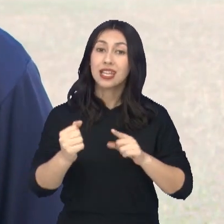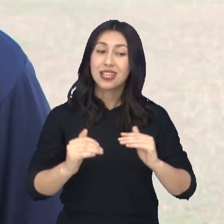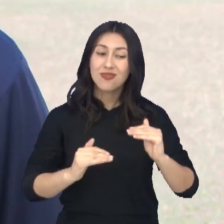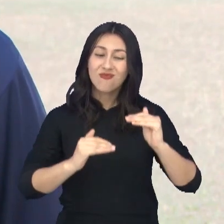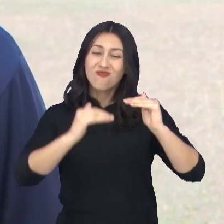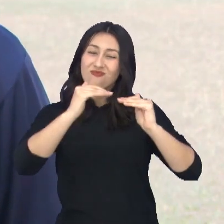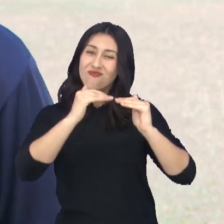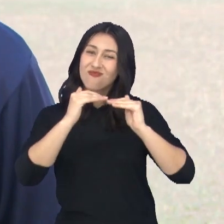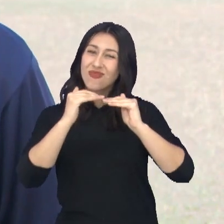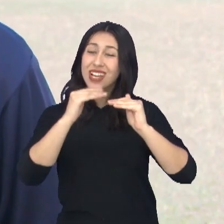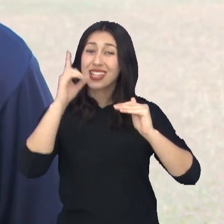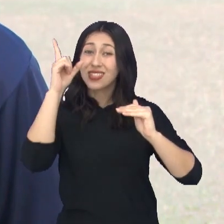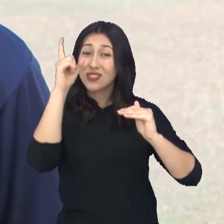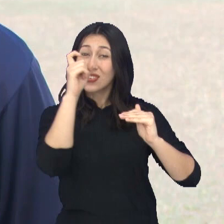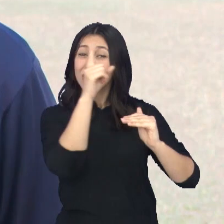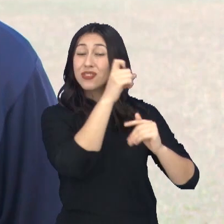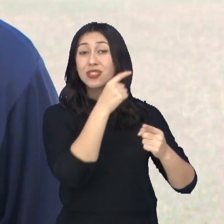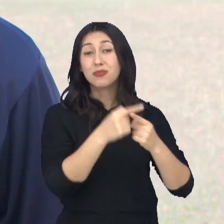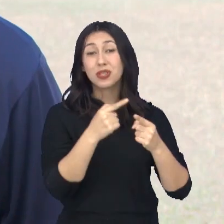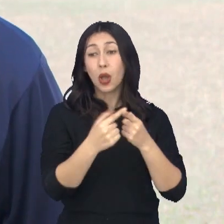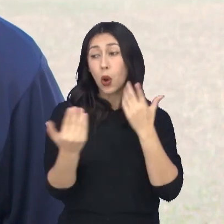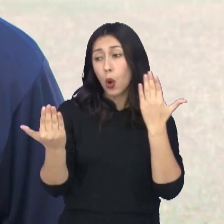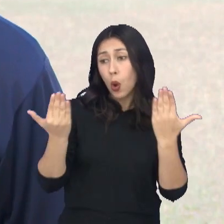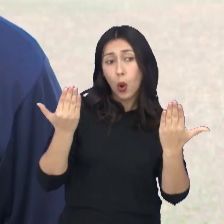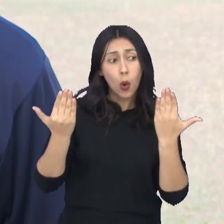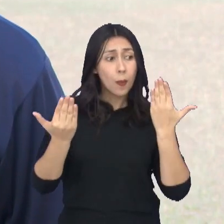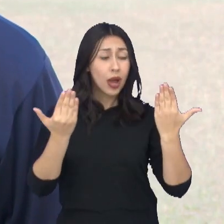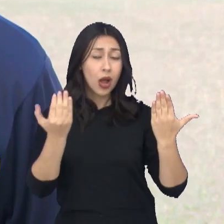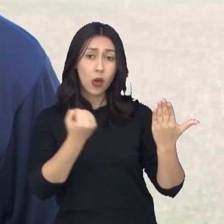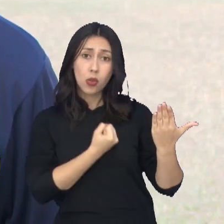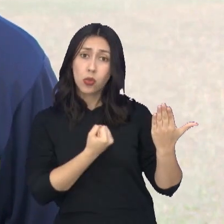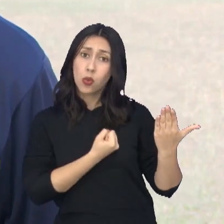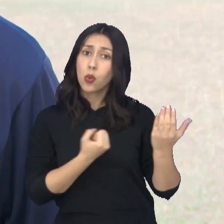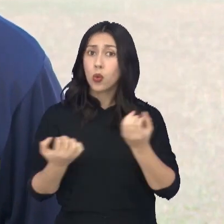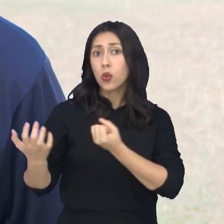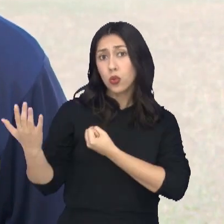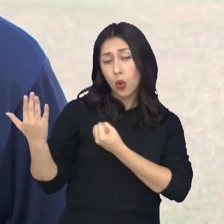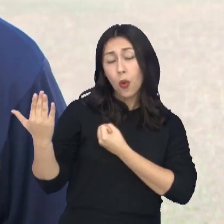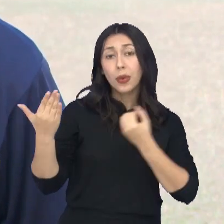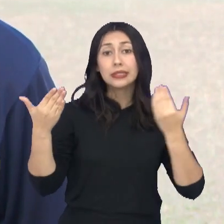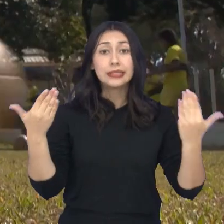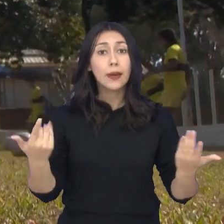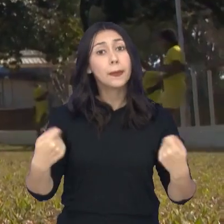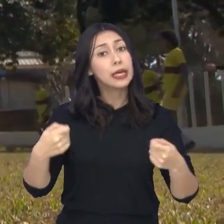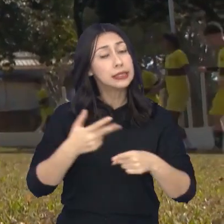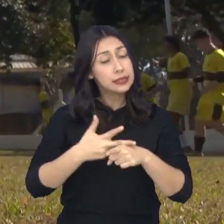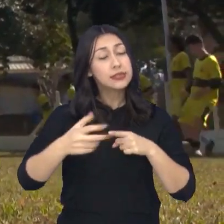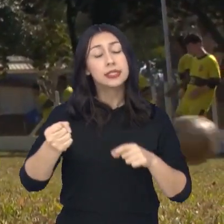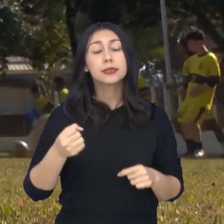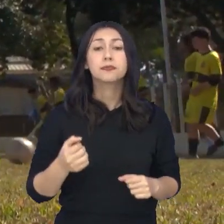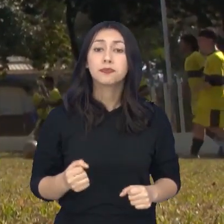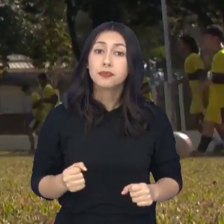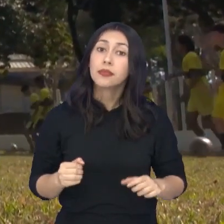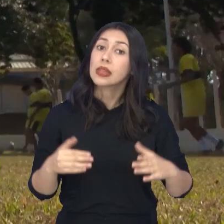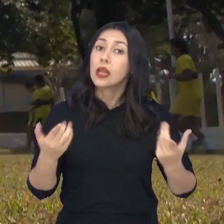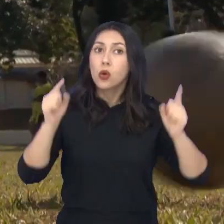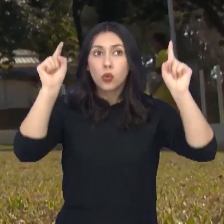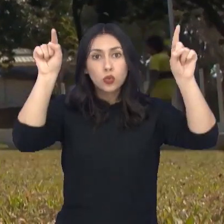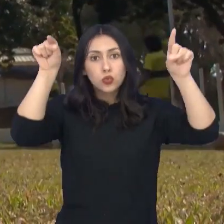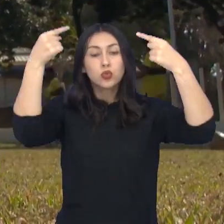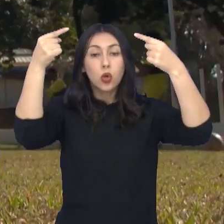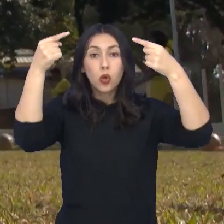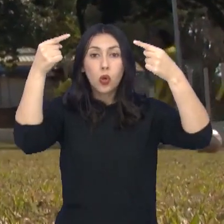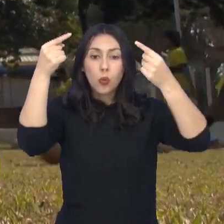muito difícil porque haveria uma combinação de resultados. Então nada melhor do que termos uma vitória fora de casa. E a partida, além de marcar